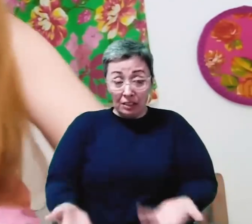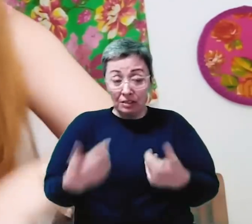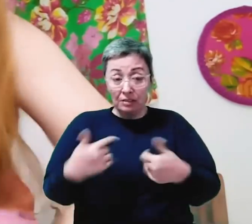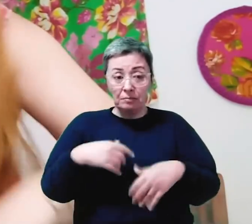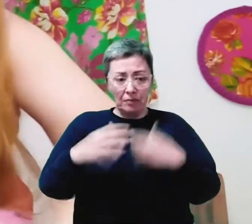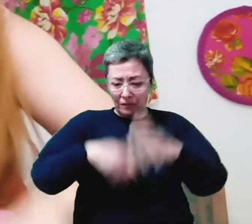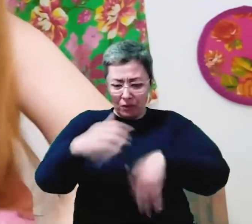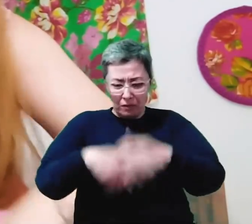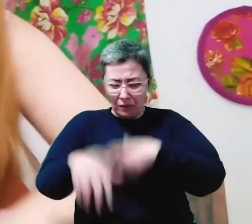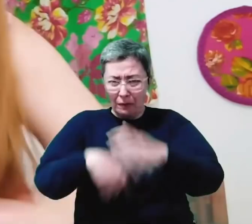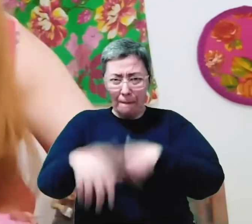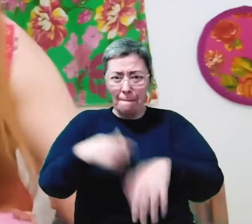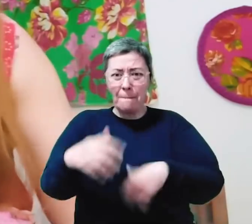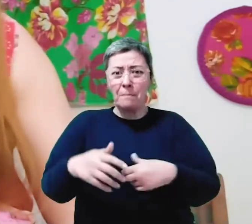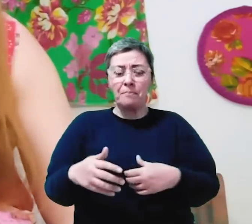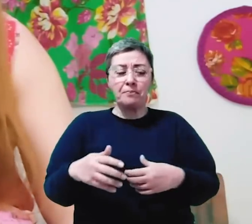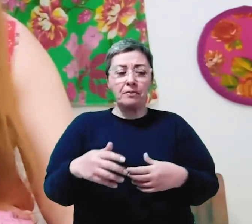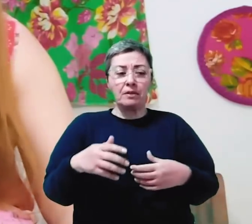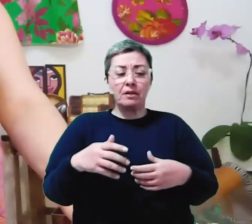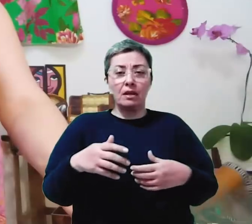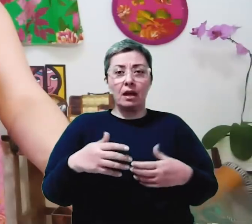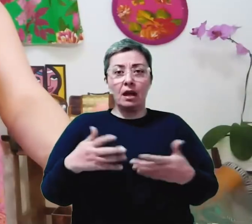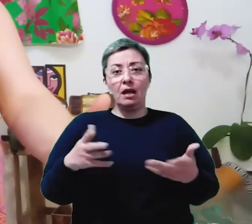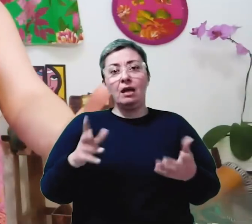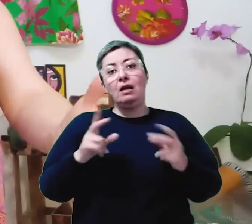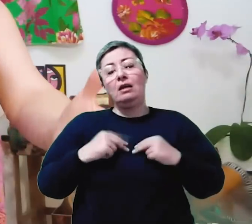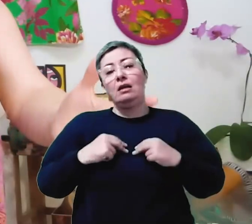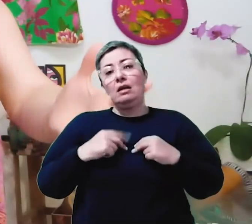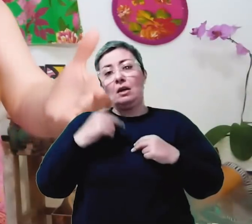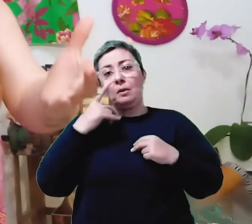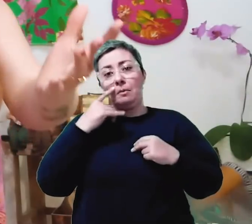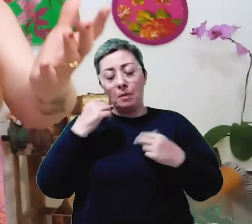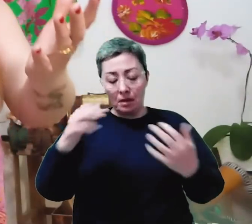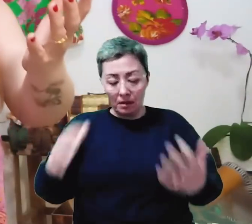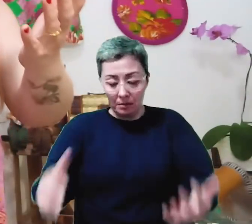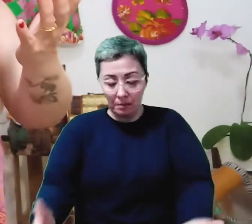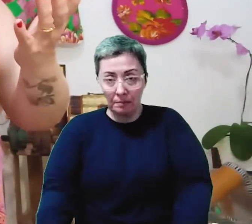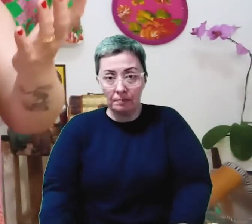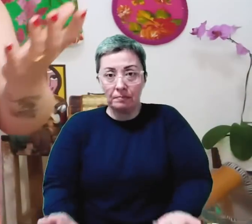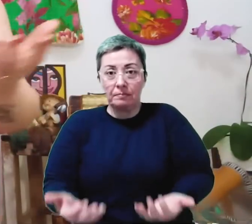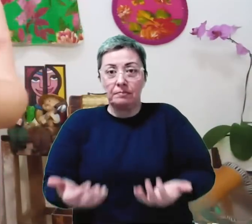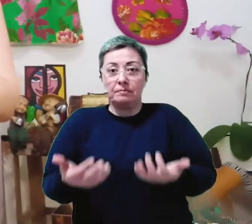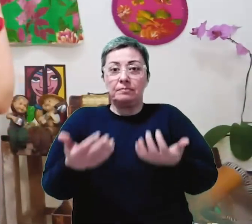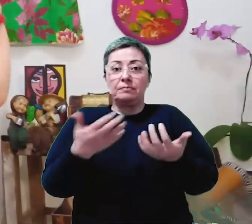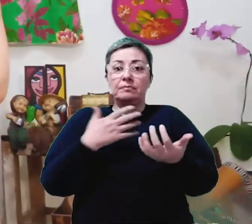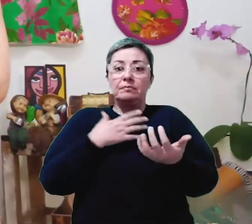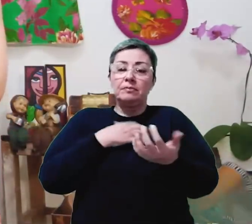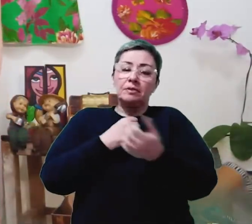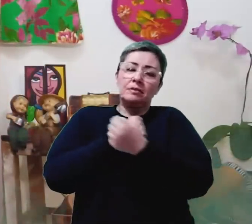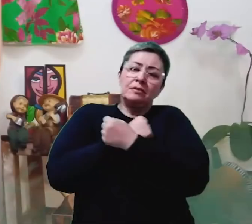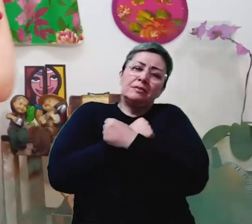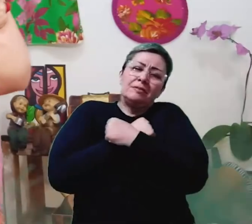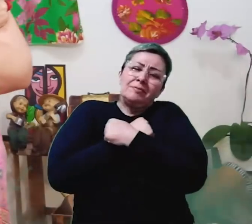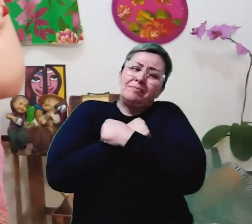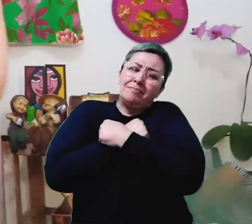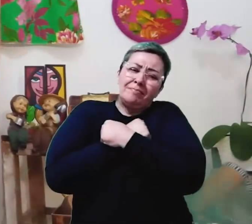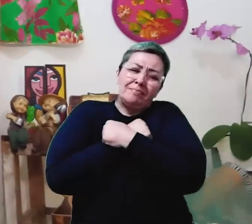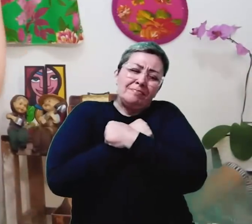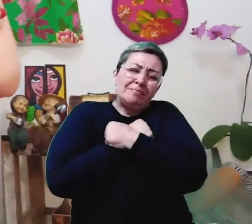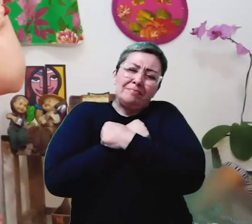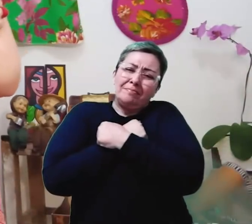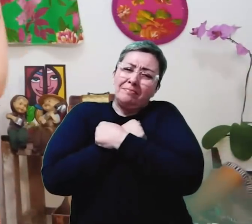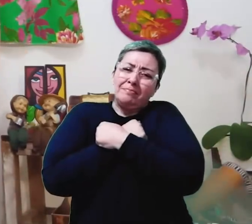E o jardineiro então cavou. Ai, o pai retirou a filha e abraçou abraçou